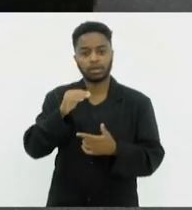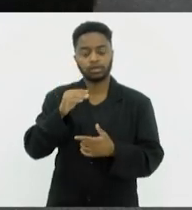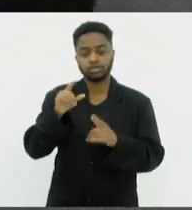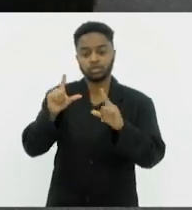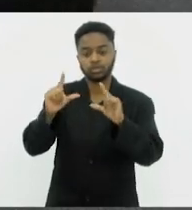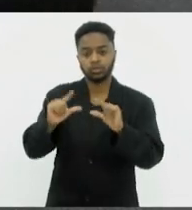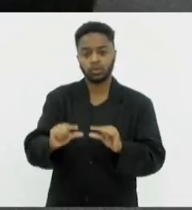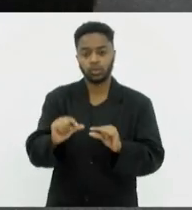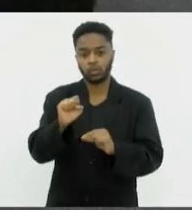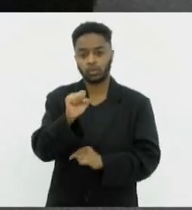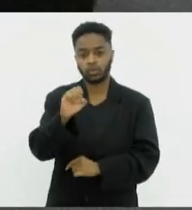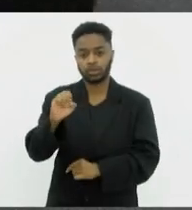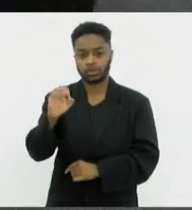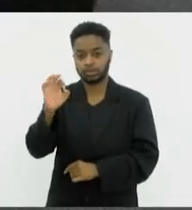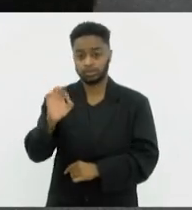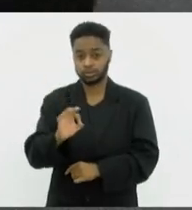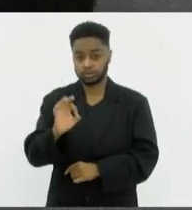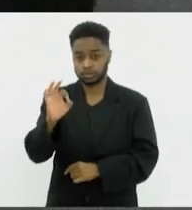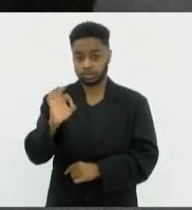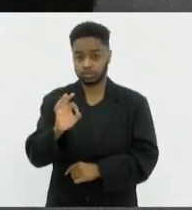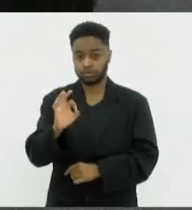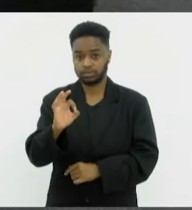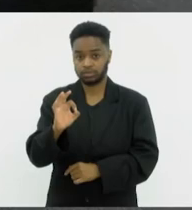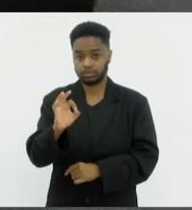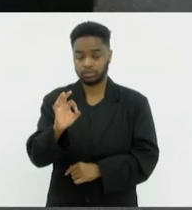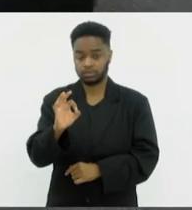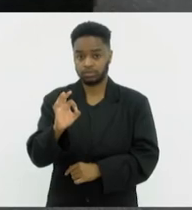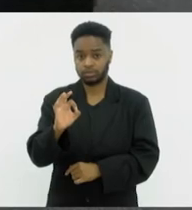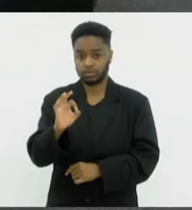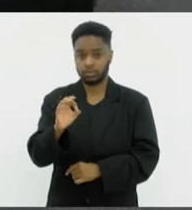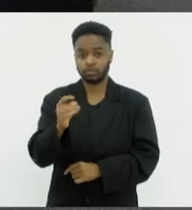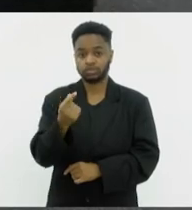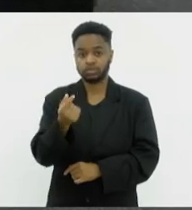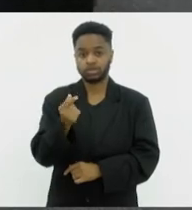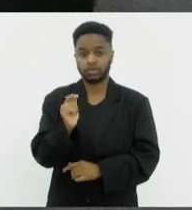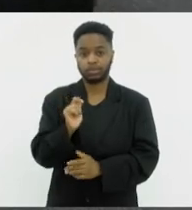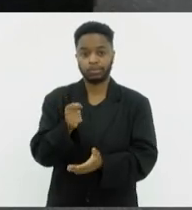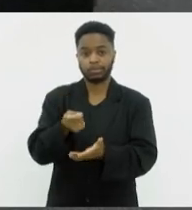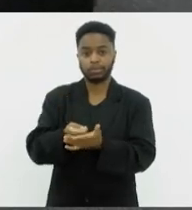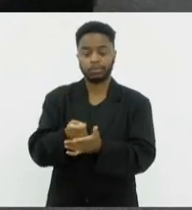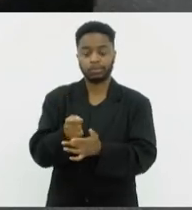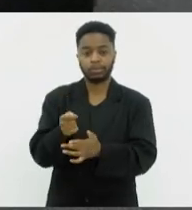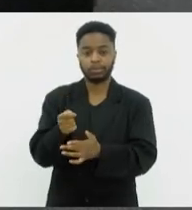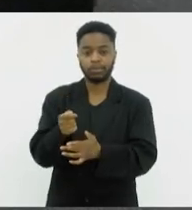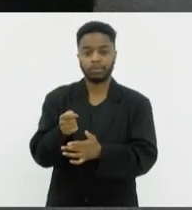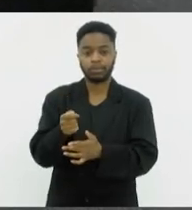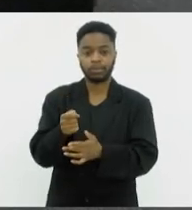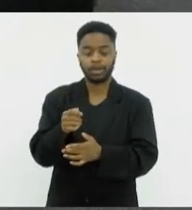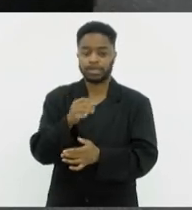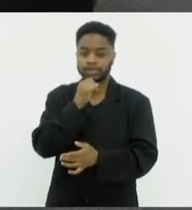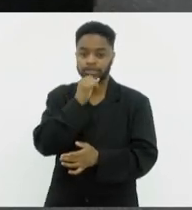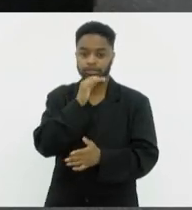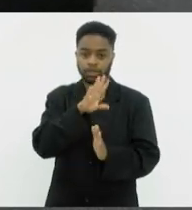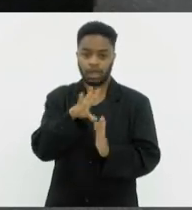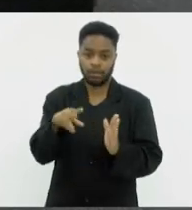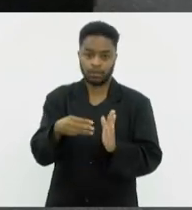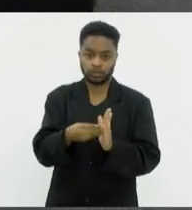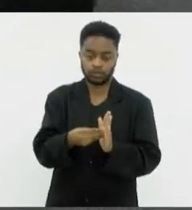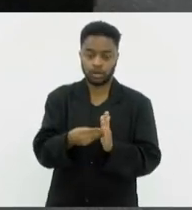de 80% daquilo que era previsto de reserva ambiental para a Amazônia